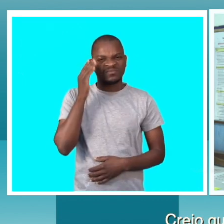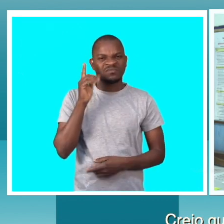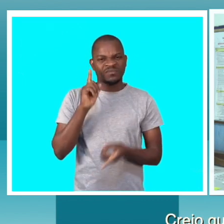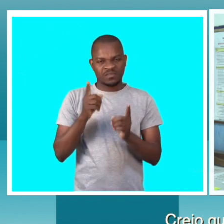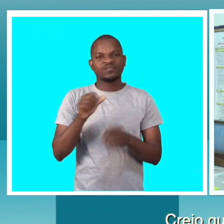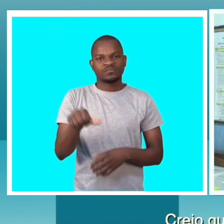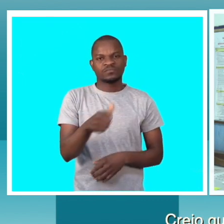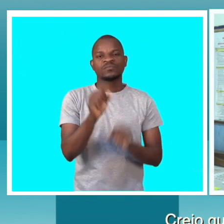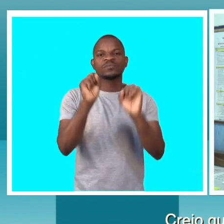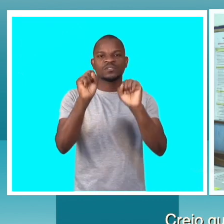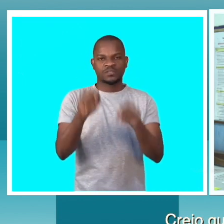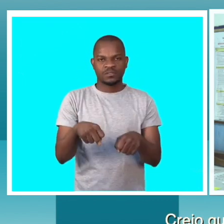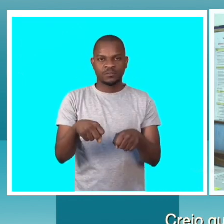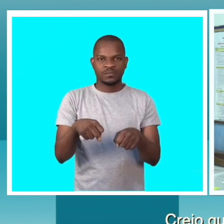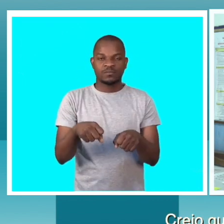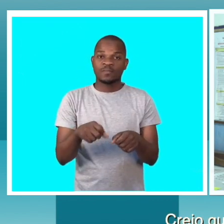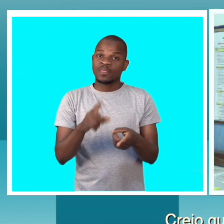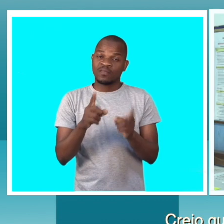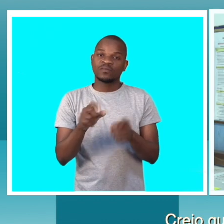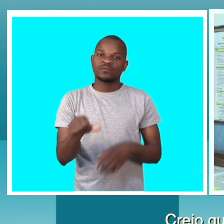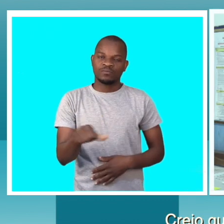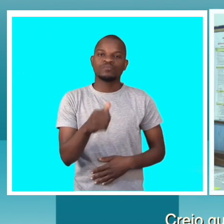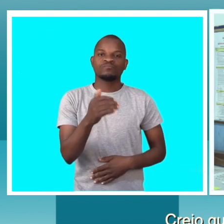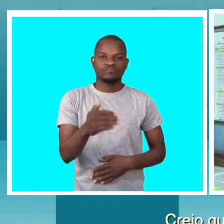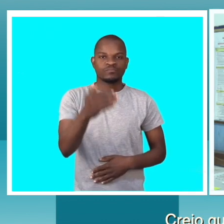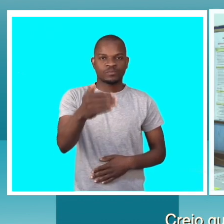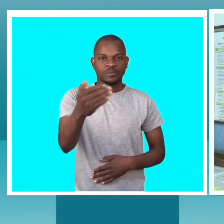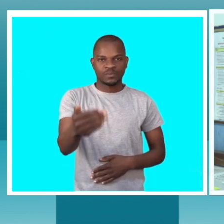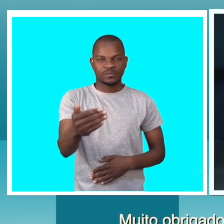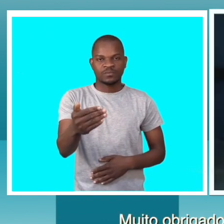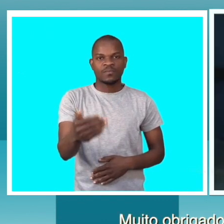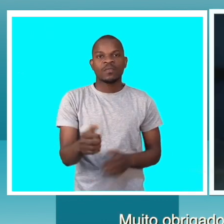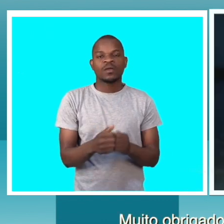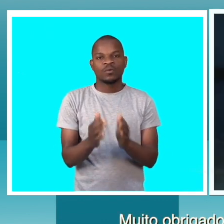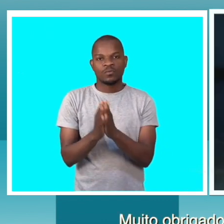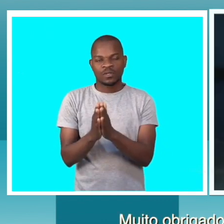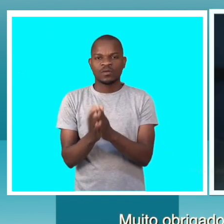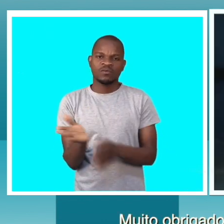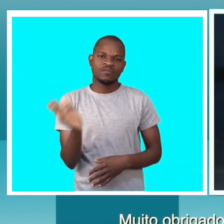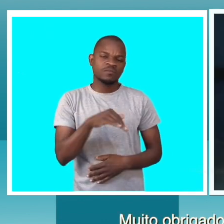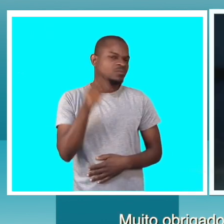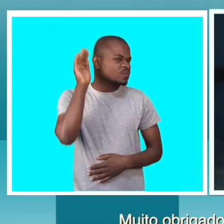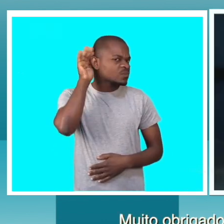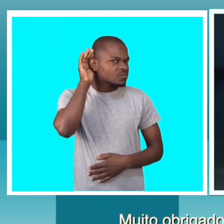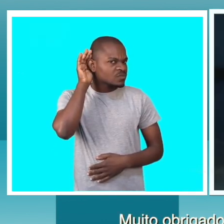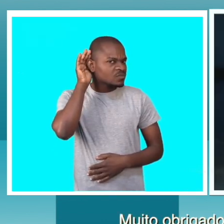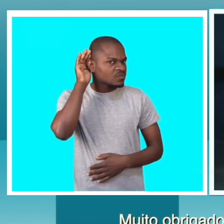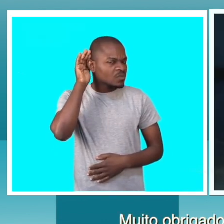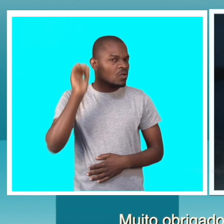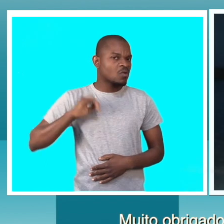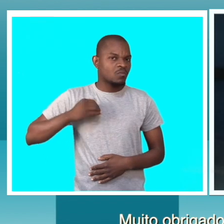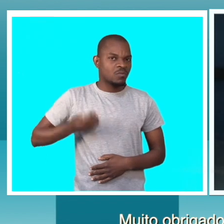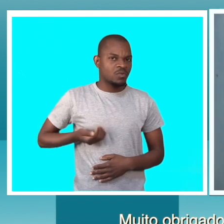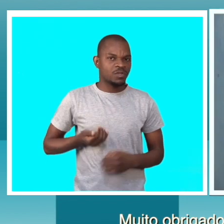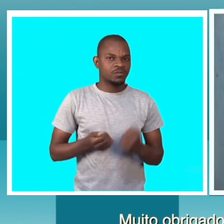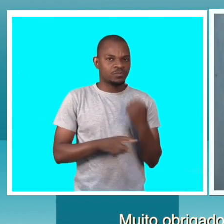eu que vai melhorando, sim. Vai melhorando. E tomara que melhore cada vez mais. Muito obrigado, Célia. Vamos acompanhar o depoimento